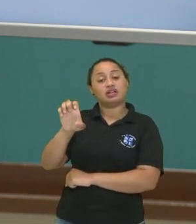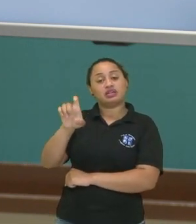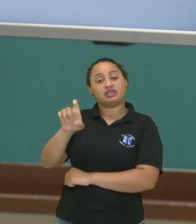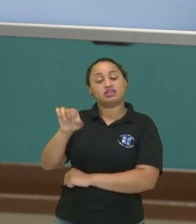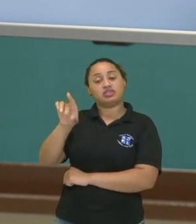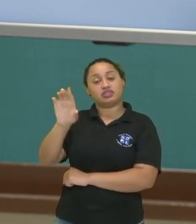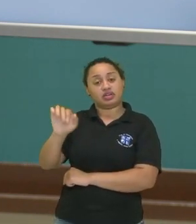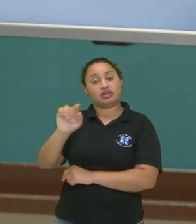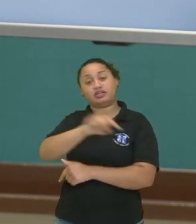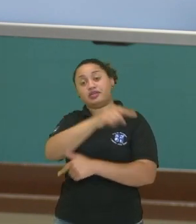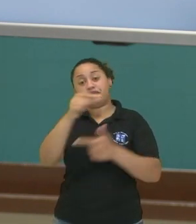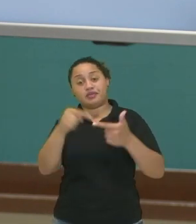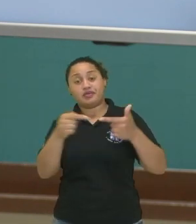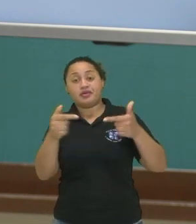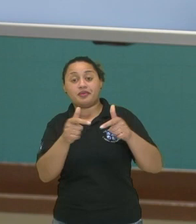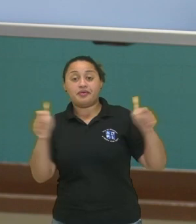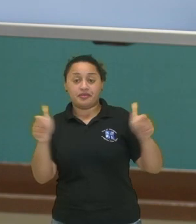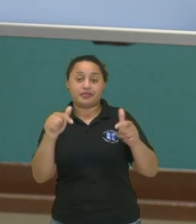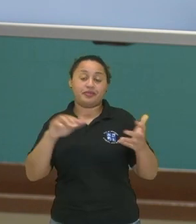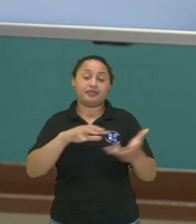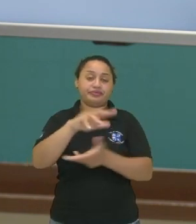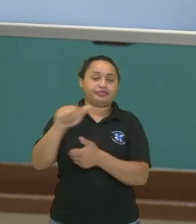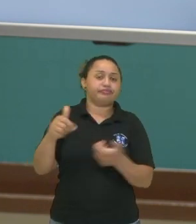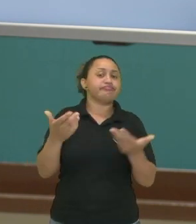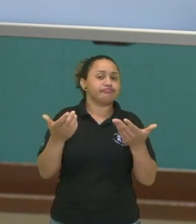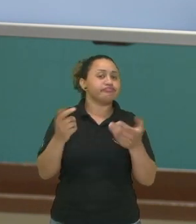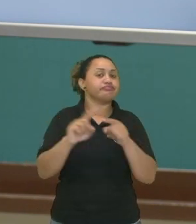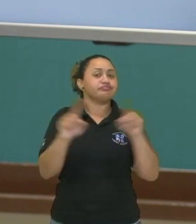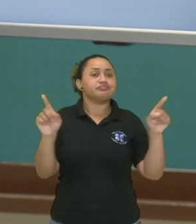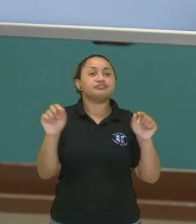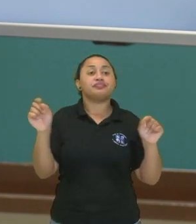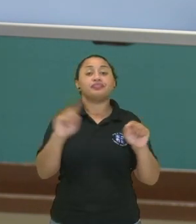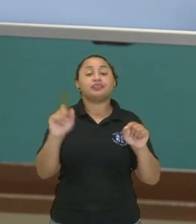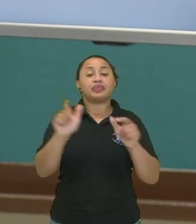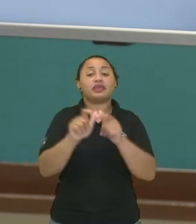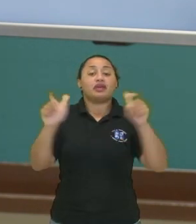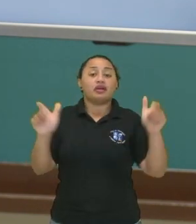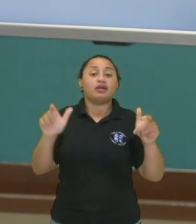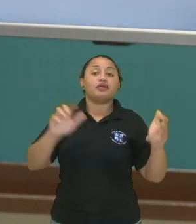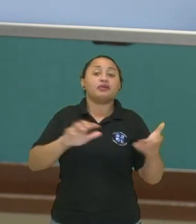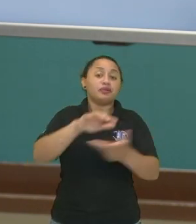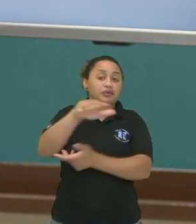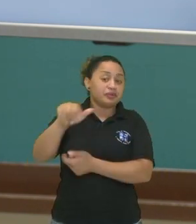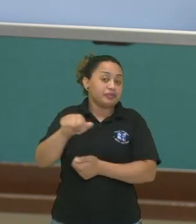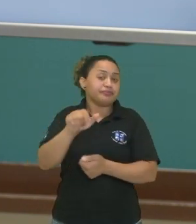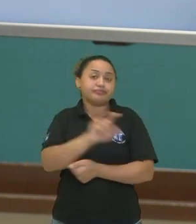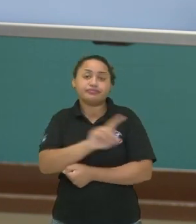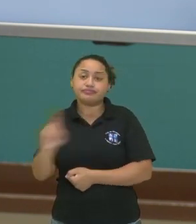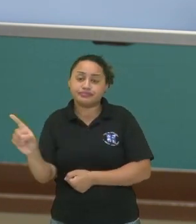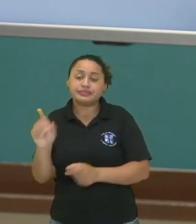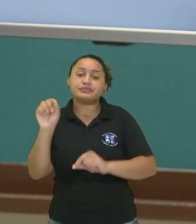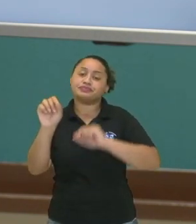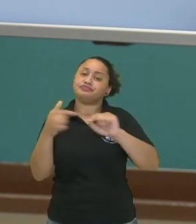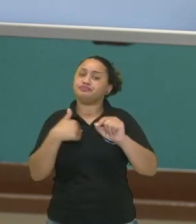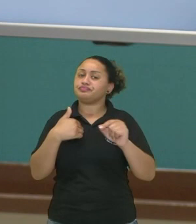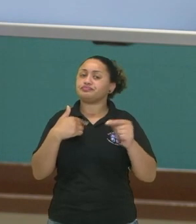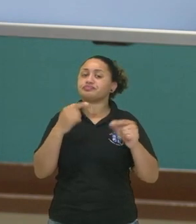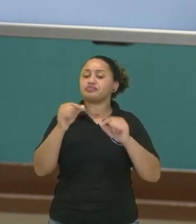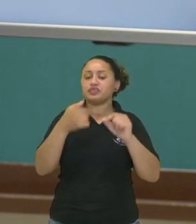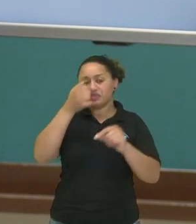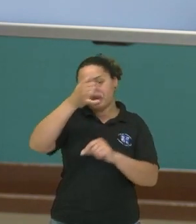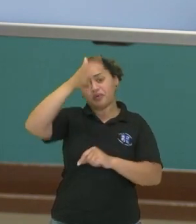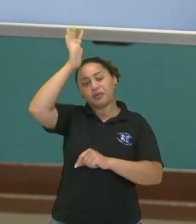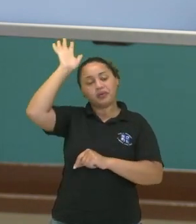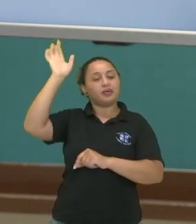mundo. E inclusive, o Império Romano não é o maior império do mundo, não. Até interessante discutir, Roma não